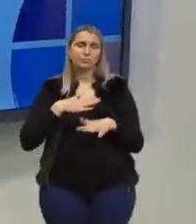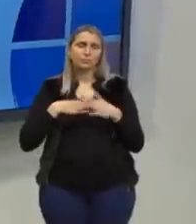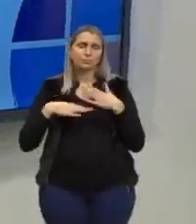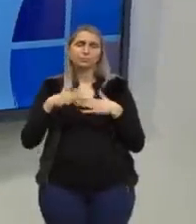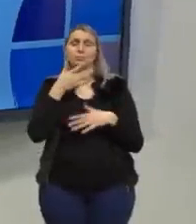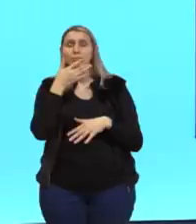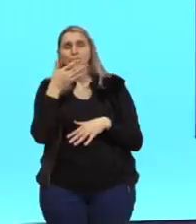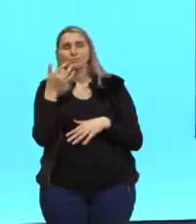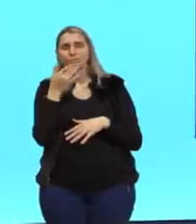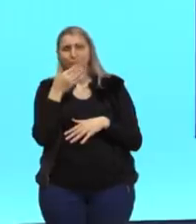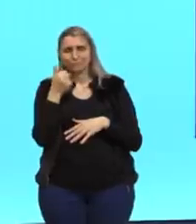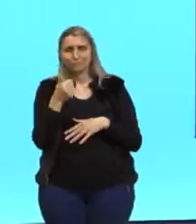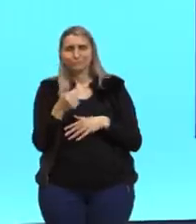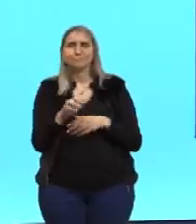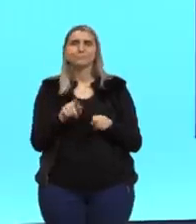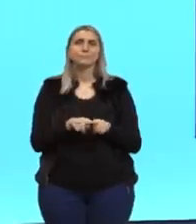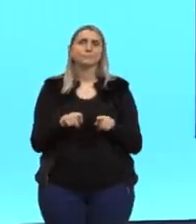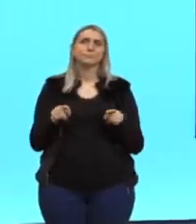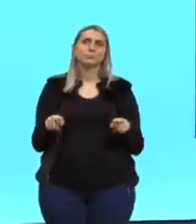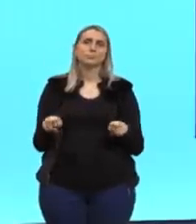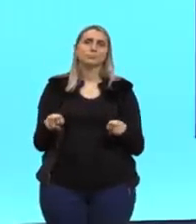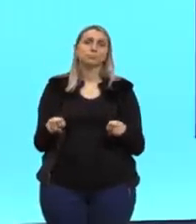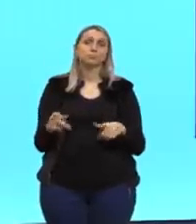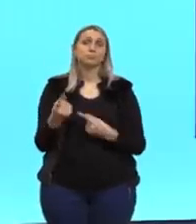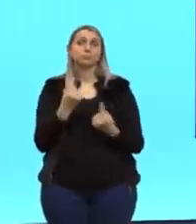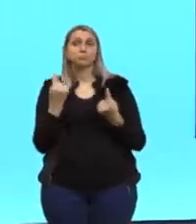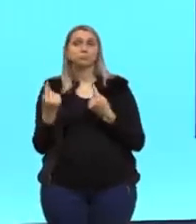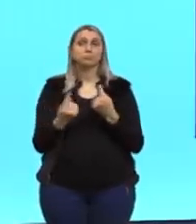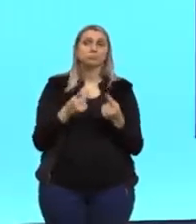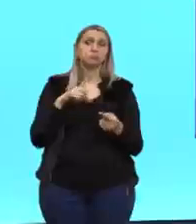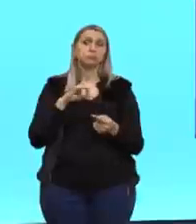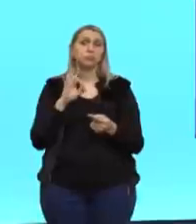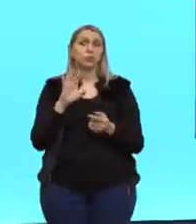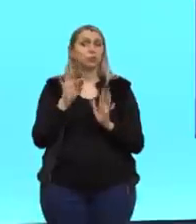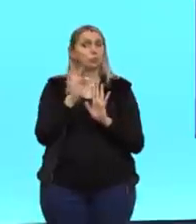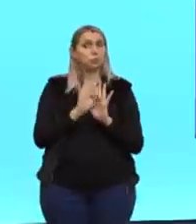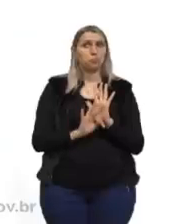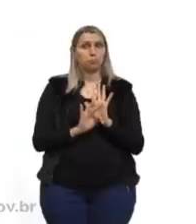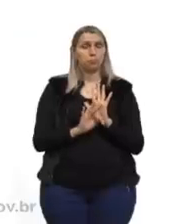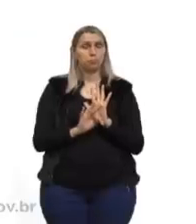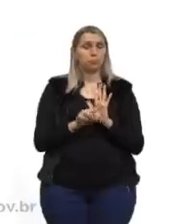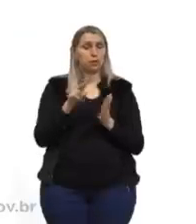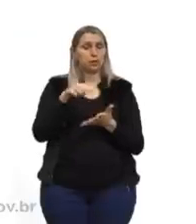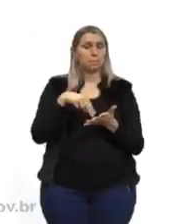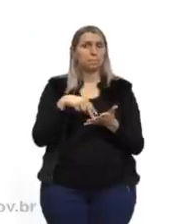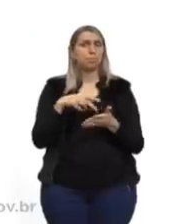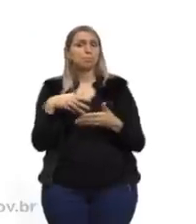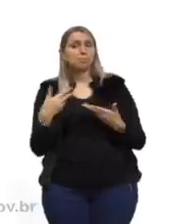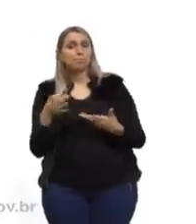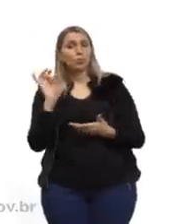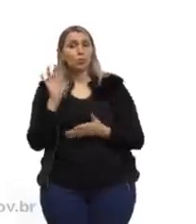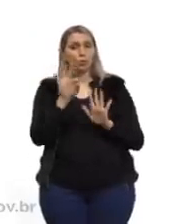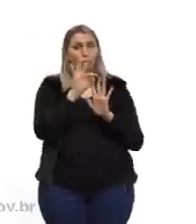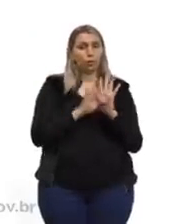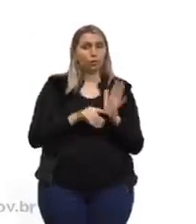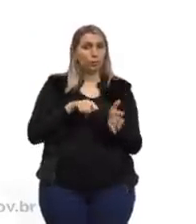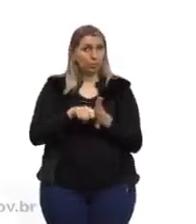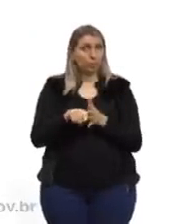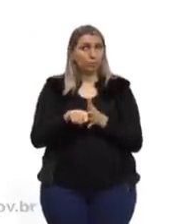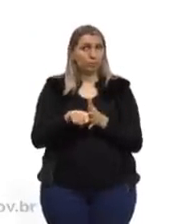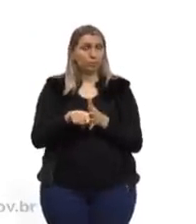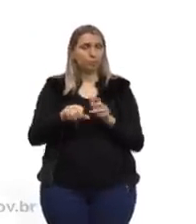né? Mas, muitas vezes eu tenho apenas um enunciado. E quando eu tenho apenas o enunciado, eu